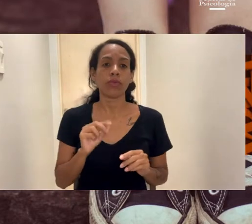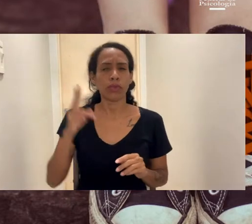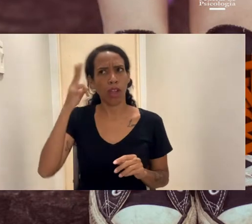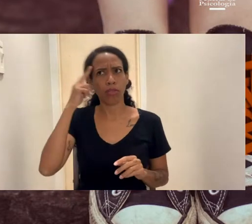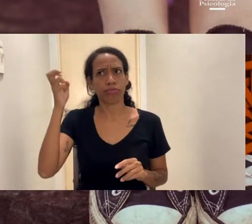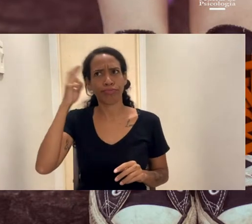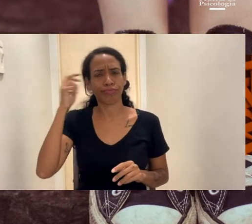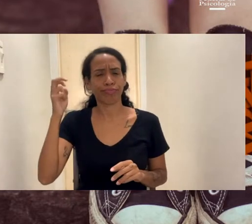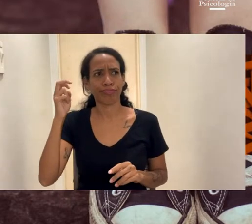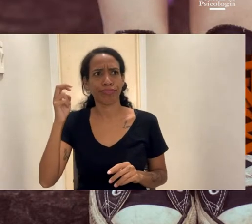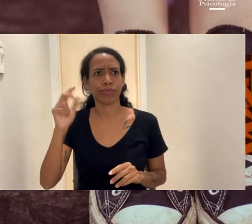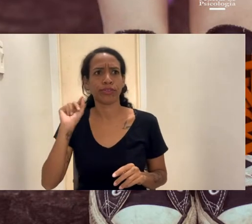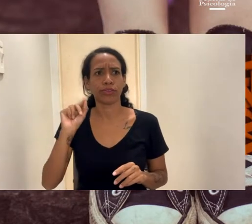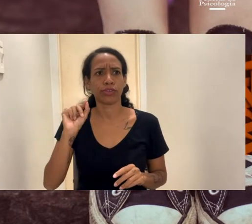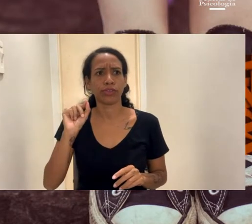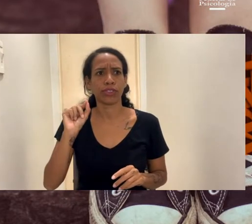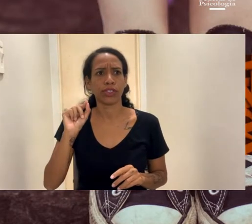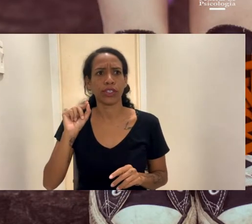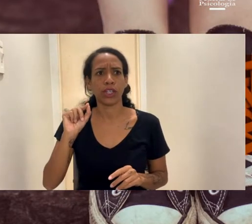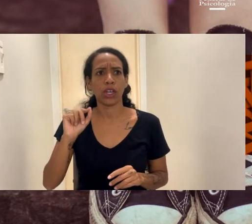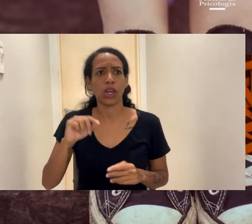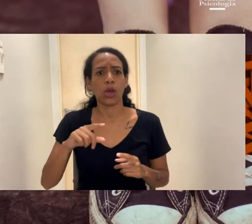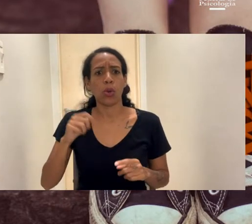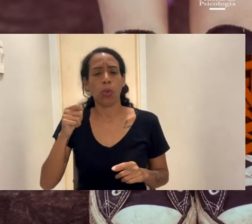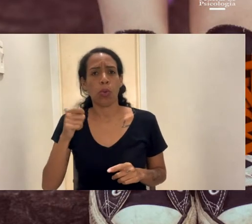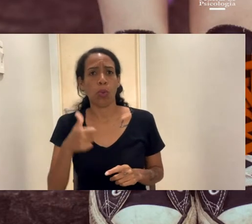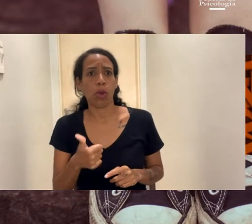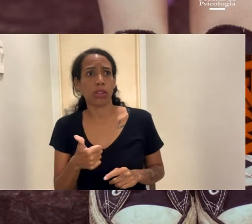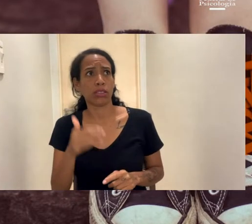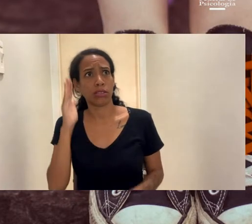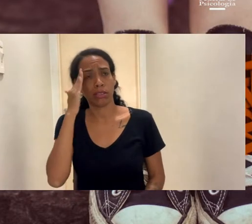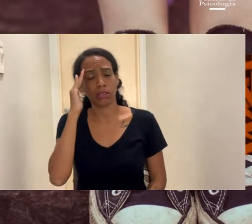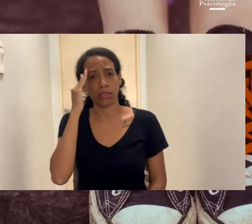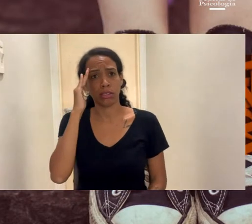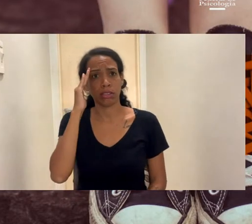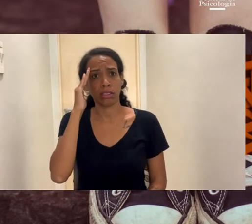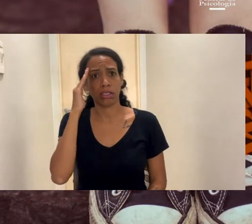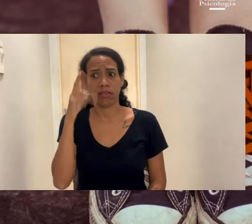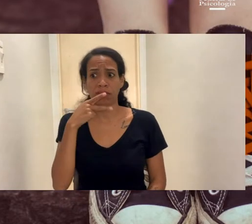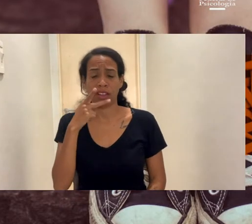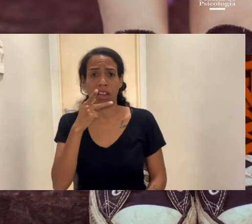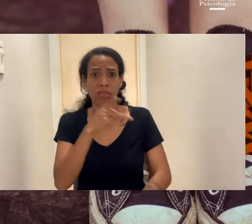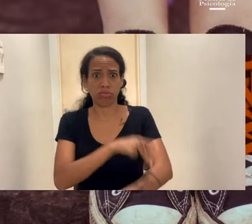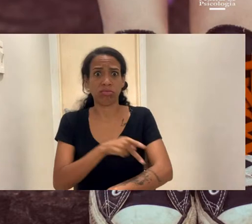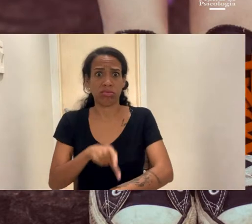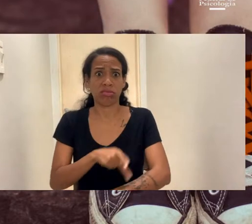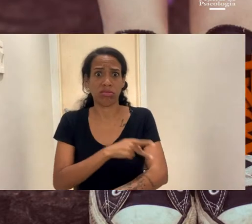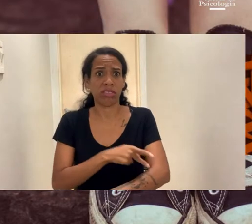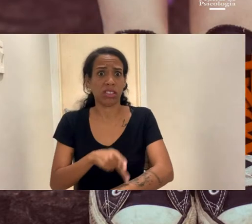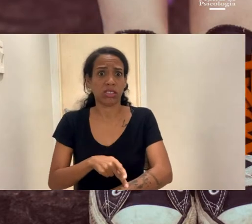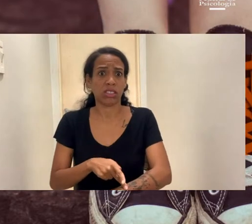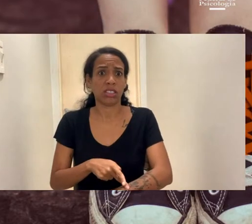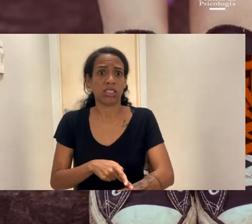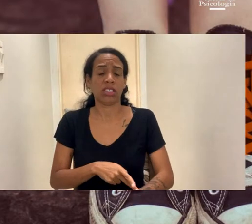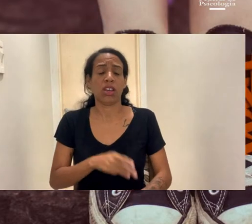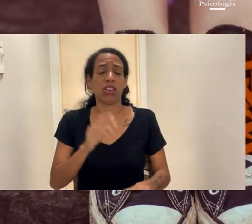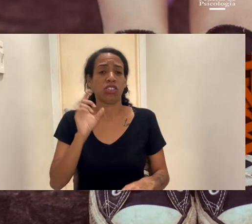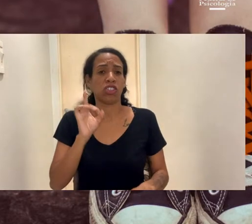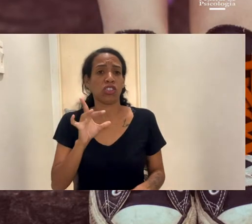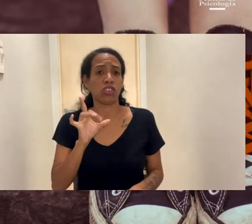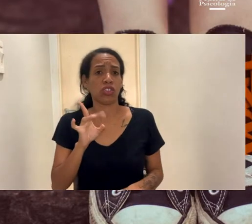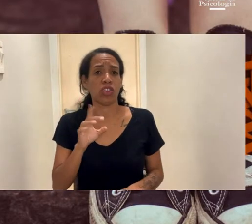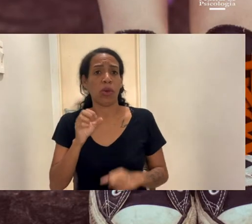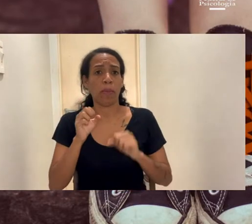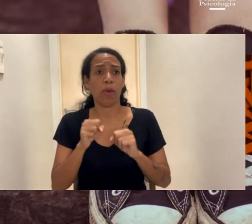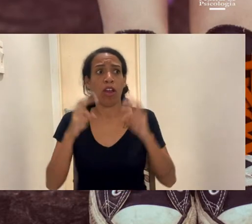históricas de que é quase um entendimento de que, pedagogicamente, essa parcela da nossa juventude só pode ser educada pela via